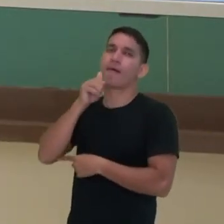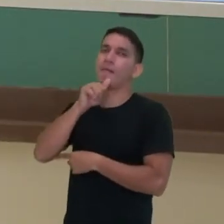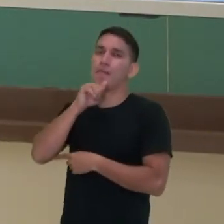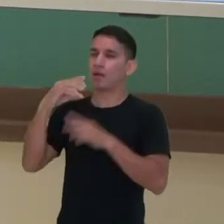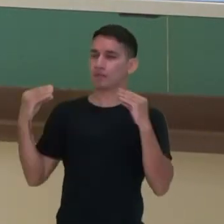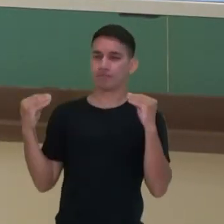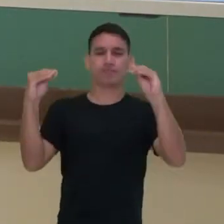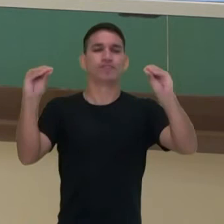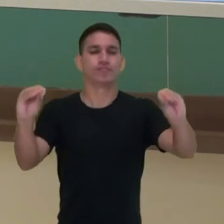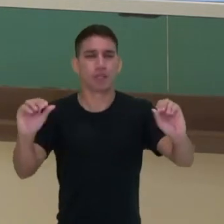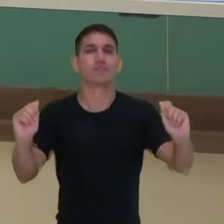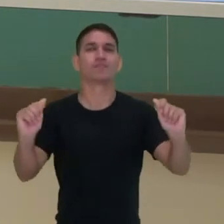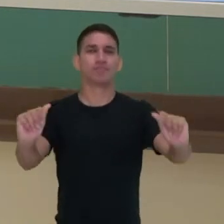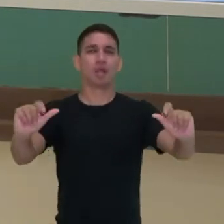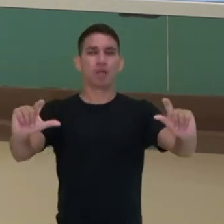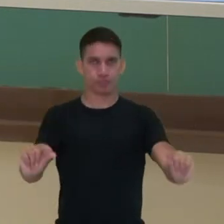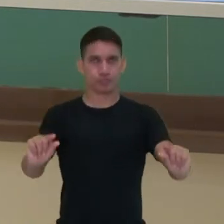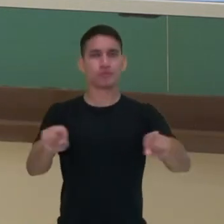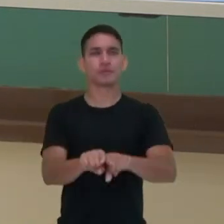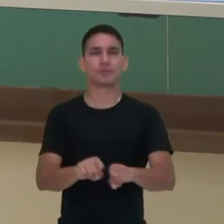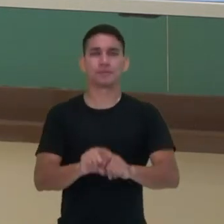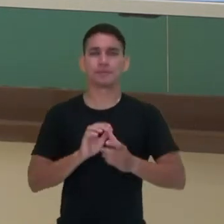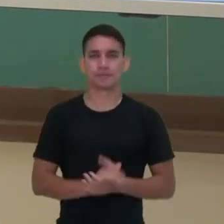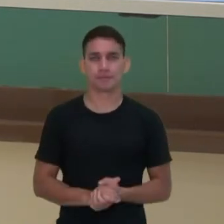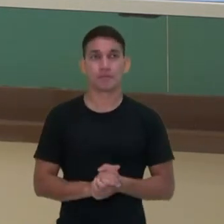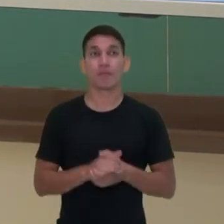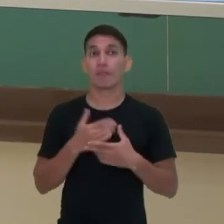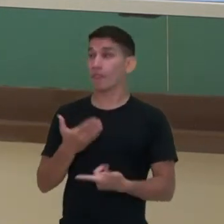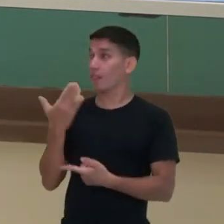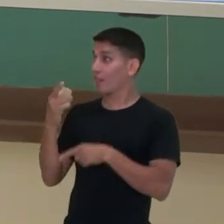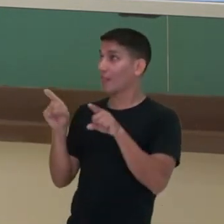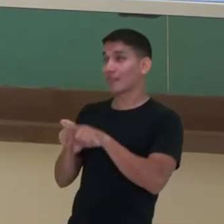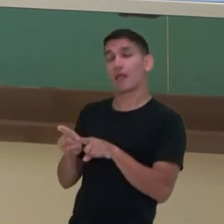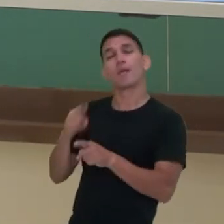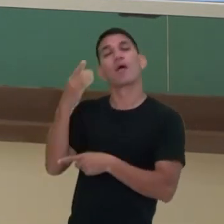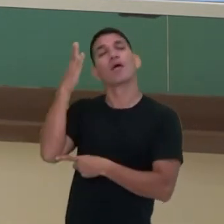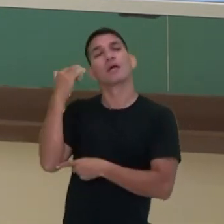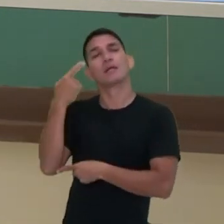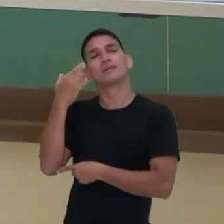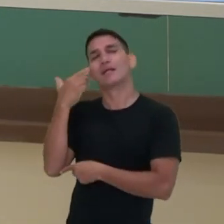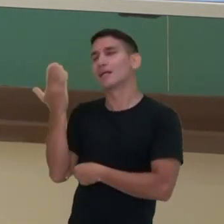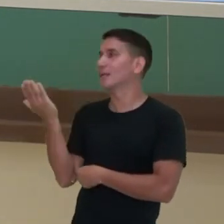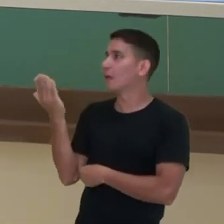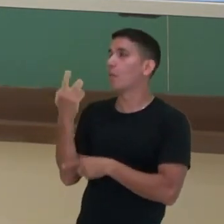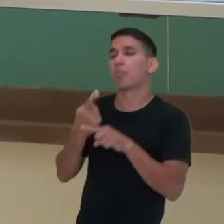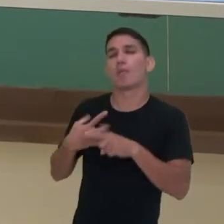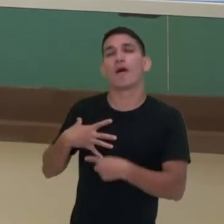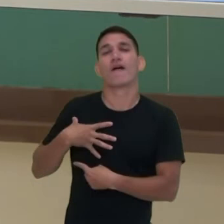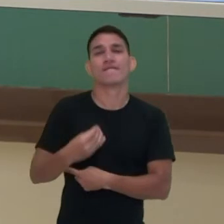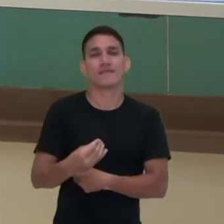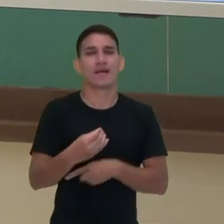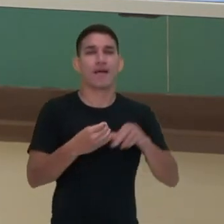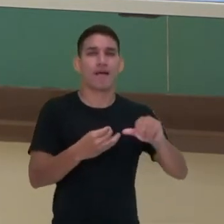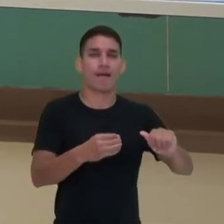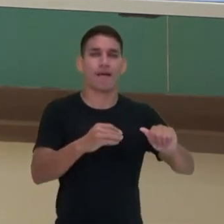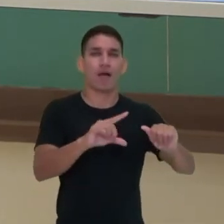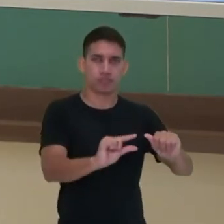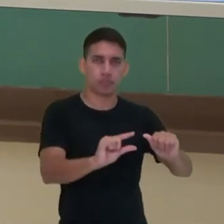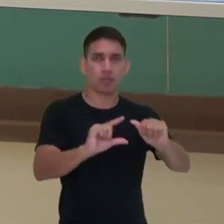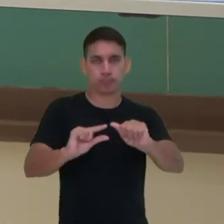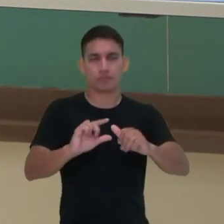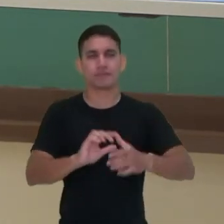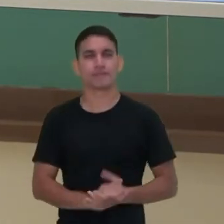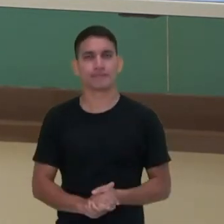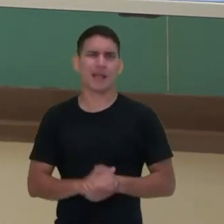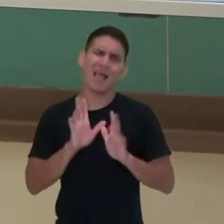tá? Esse eu não tenho como precisar. E aquele lá eu sei também que é porque teve um filho azinho, azinho, tá? Um